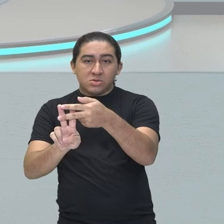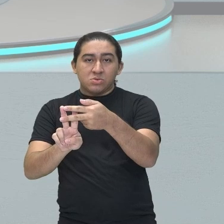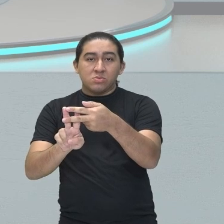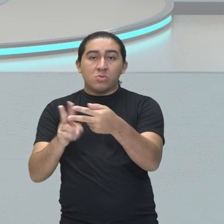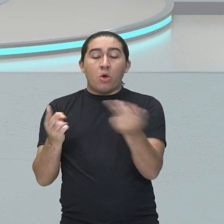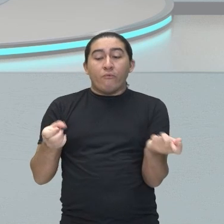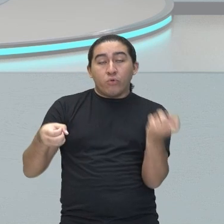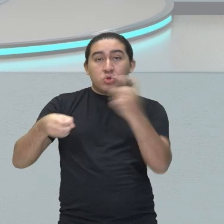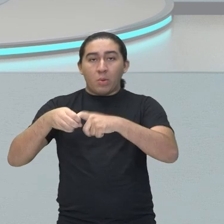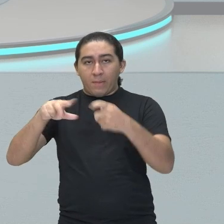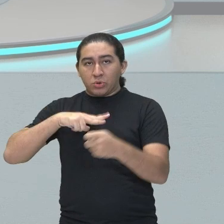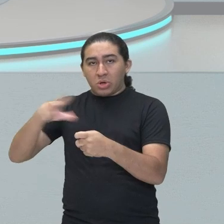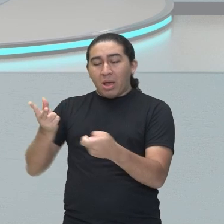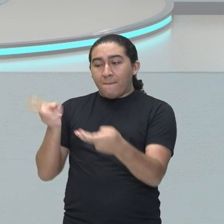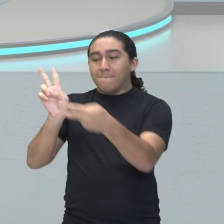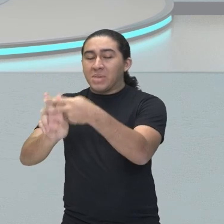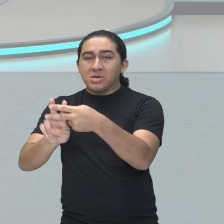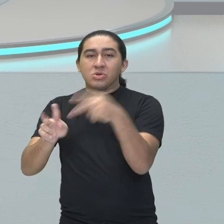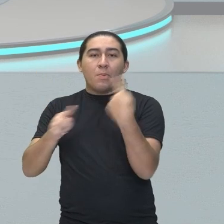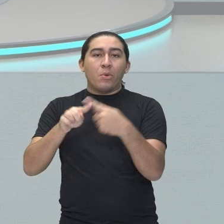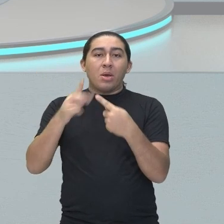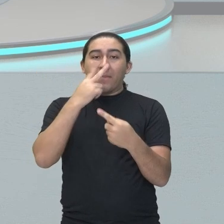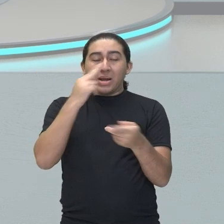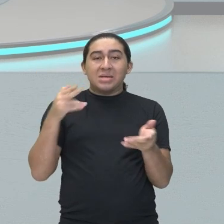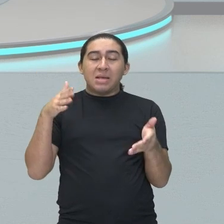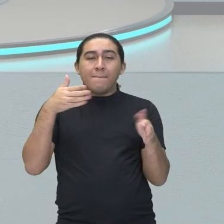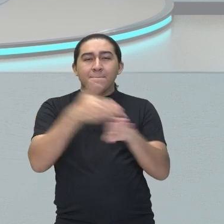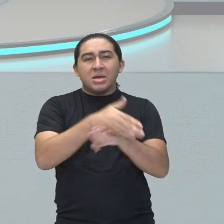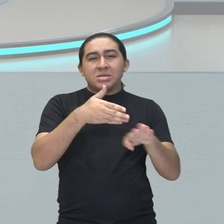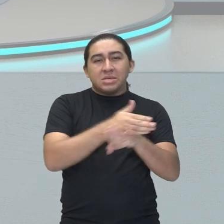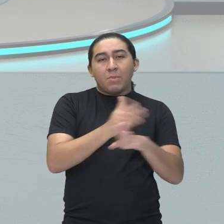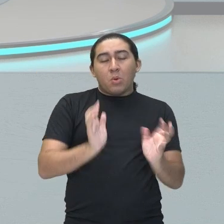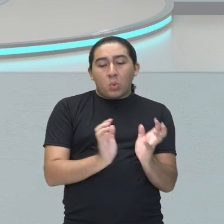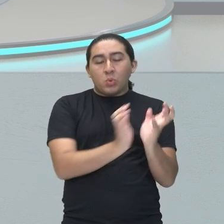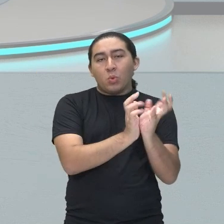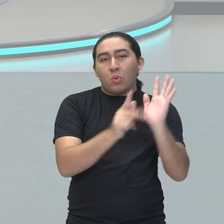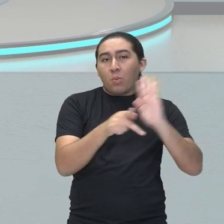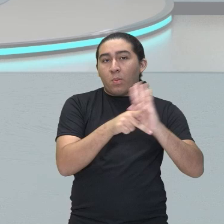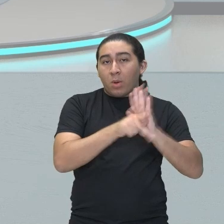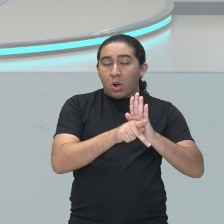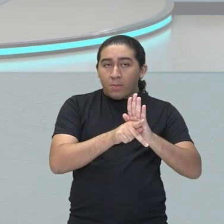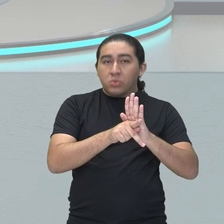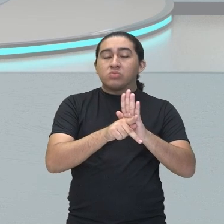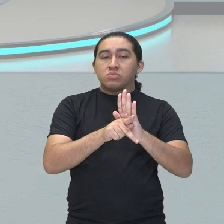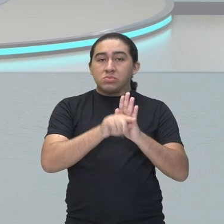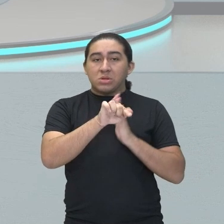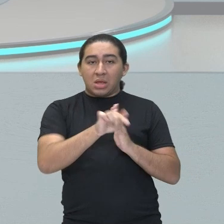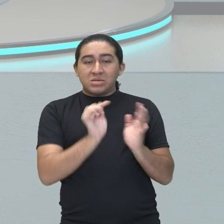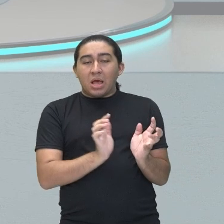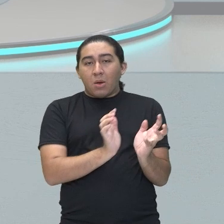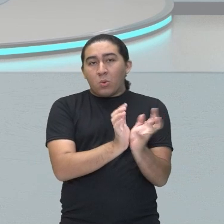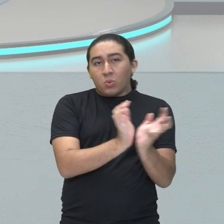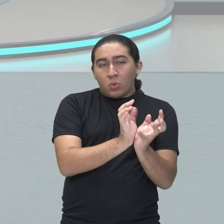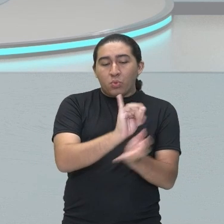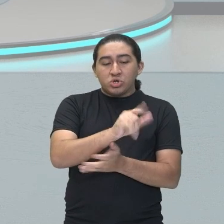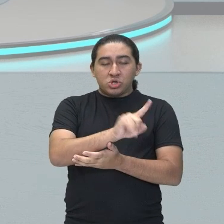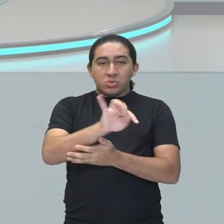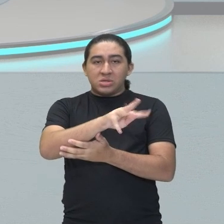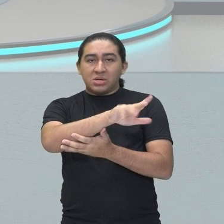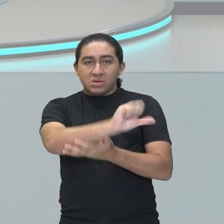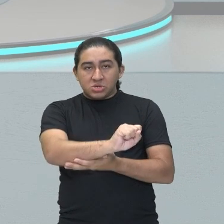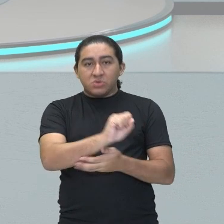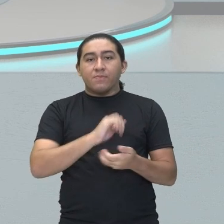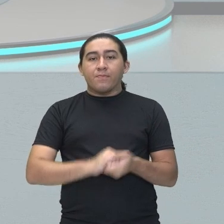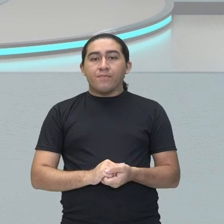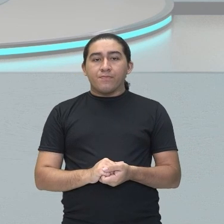Pombal, acusado de ser partidário dos jesuítas. Basílio da Gama chegou a ser condenado ao